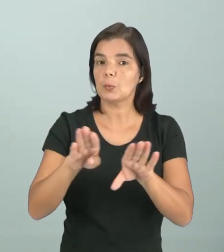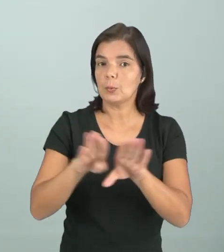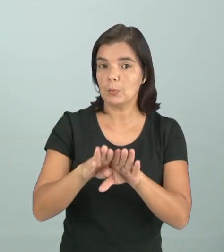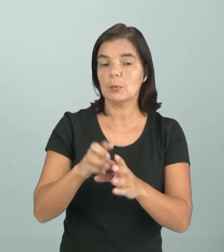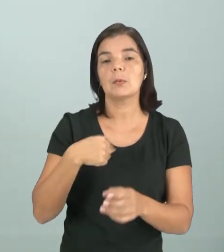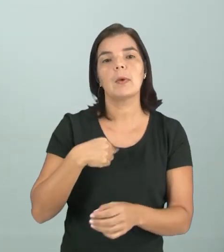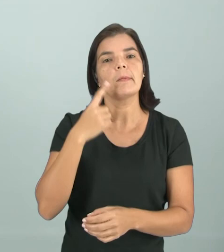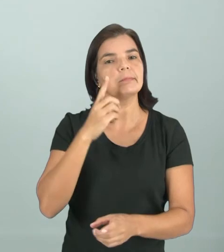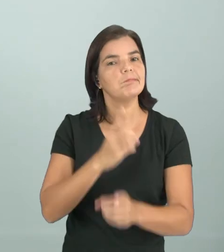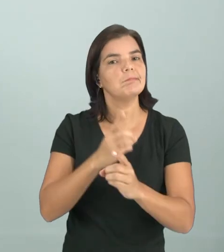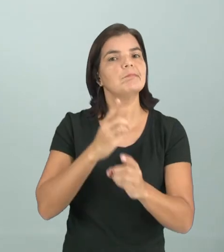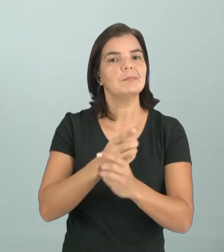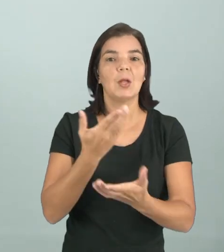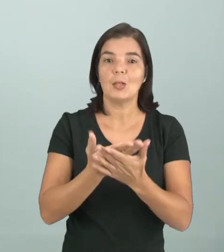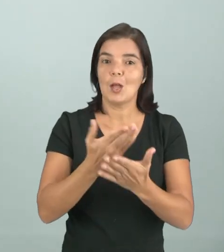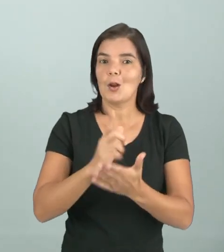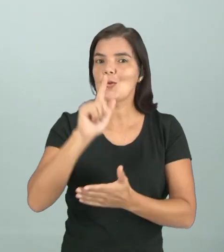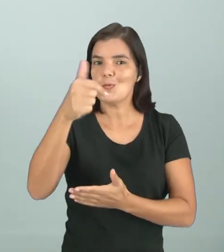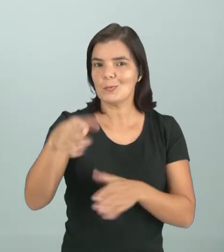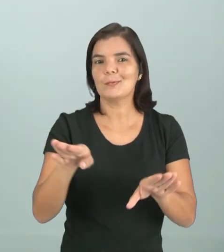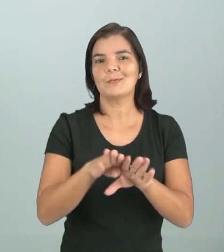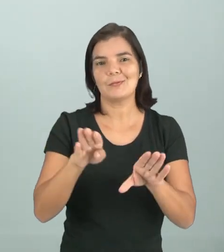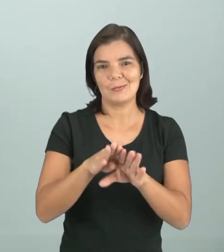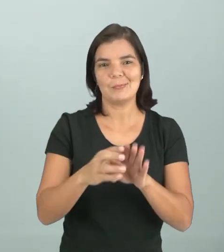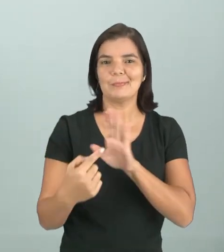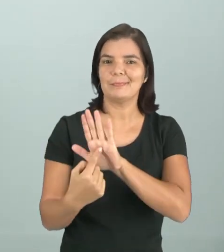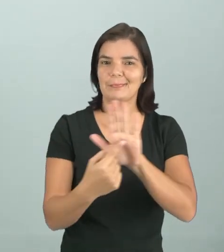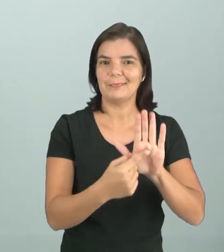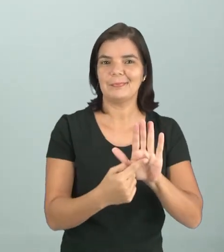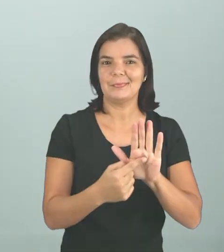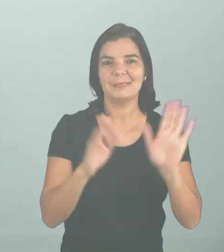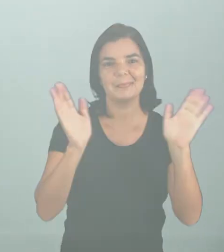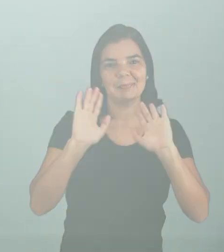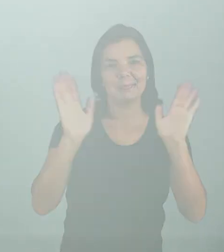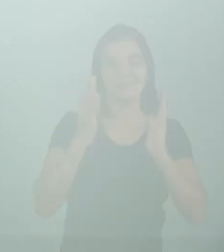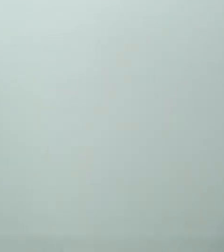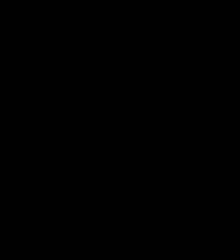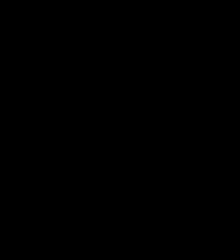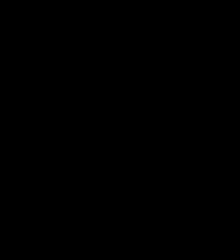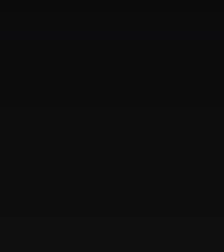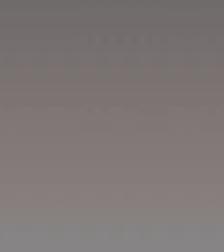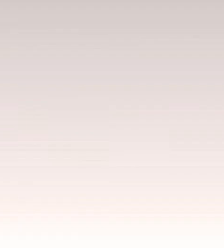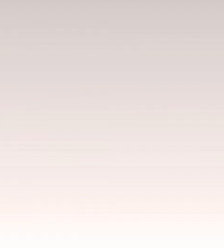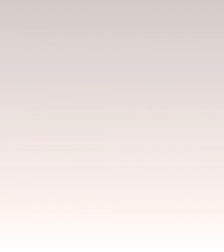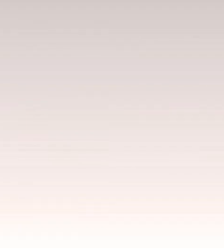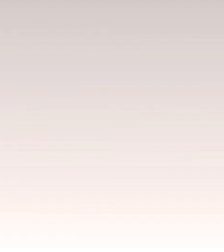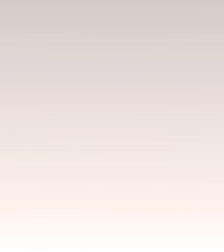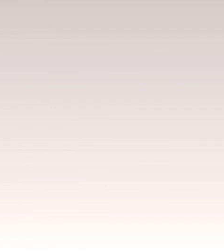eduque.gov.br e vai encontrar esta e as outras aulas que estamos apresentando. Até a próxima aula!